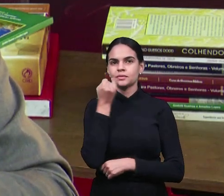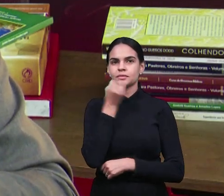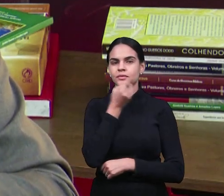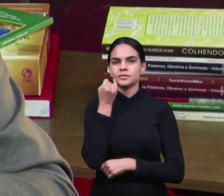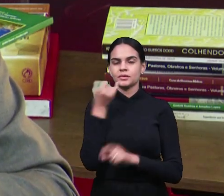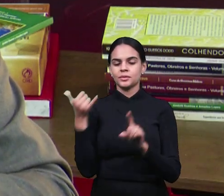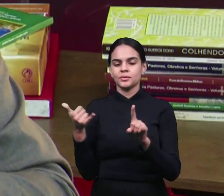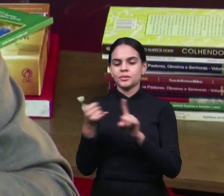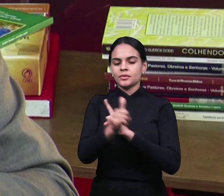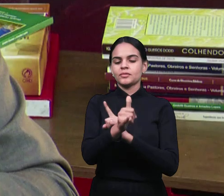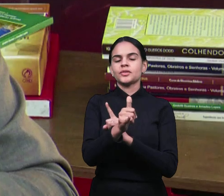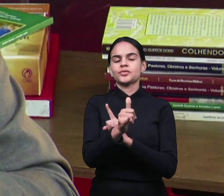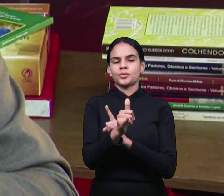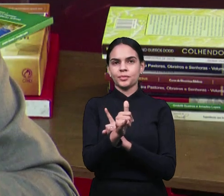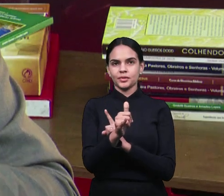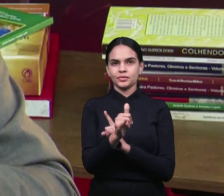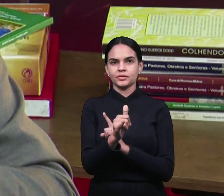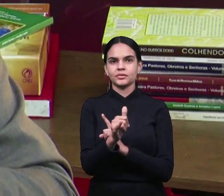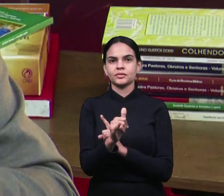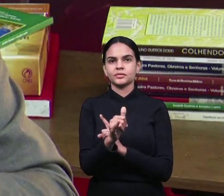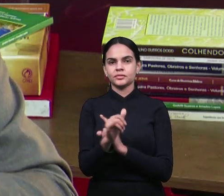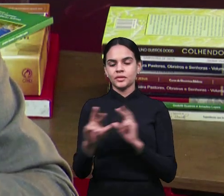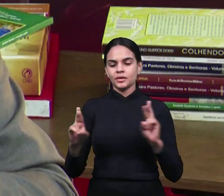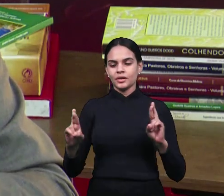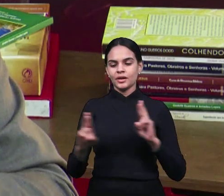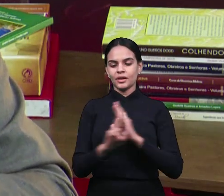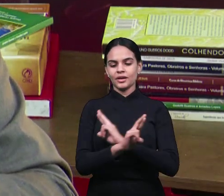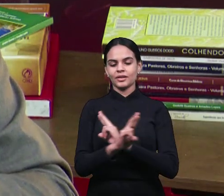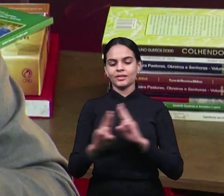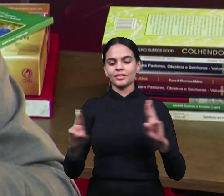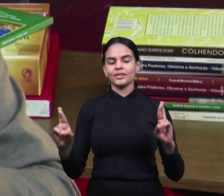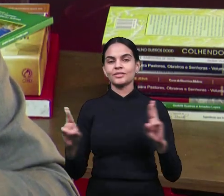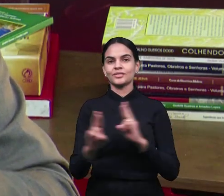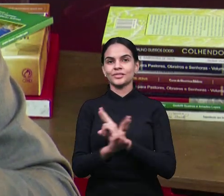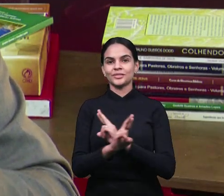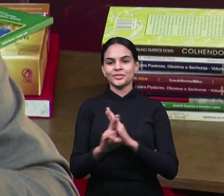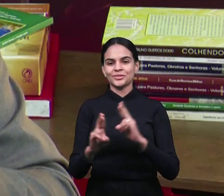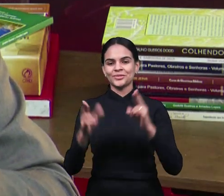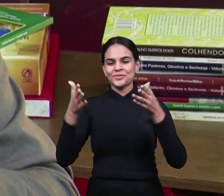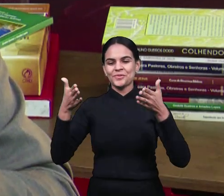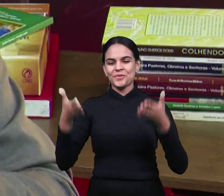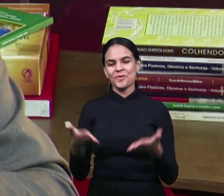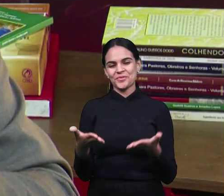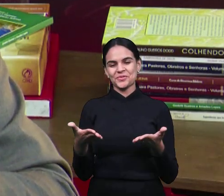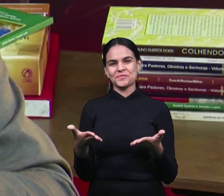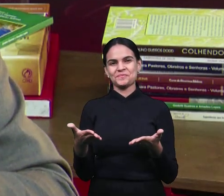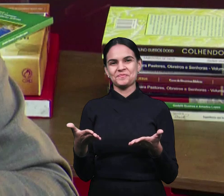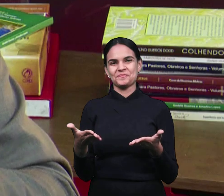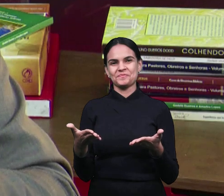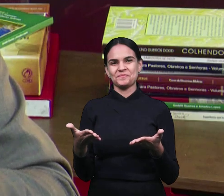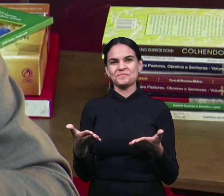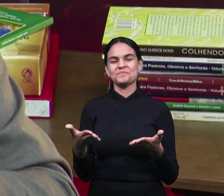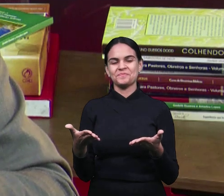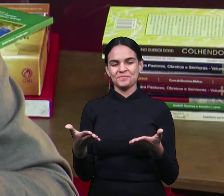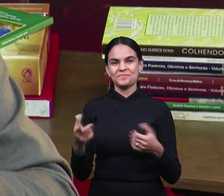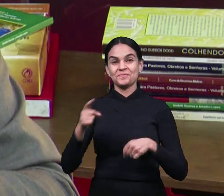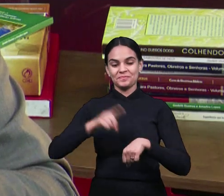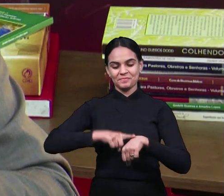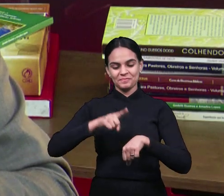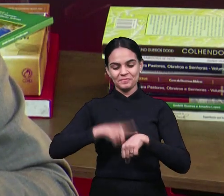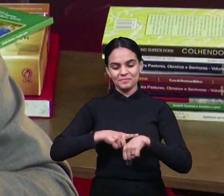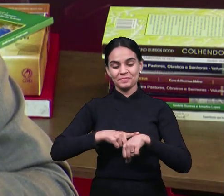profeticamente também vão mostrar algo que está muito relacionado com o momento que nós estamos vivendo, né? O